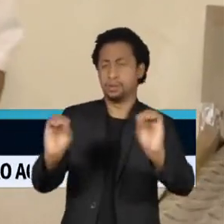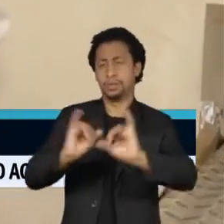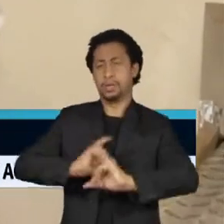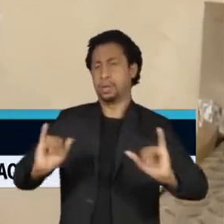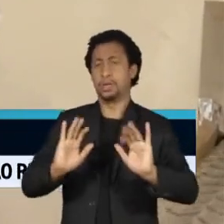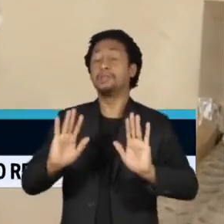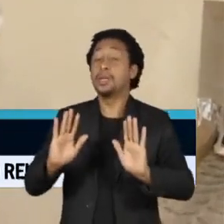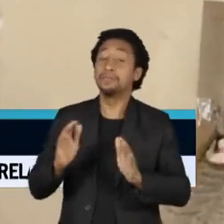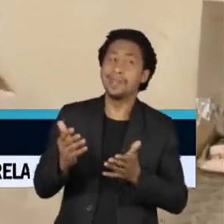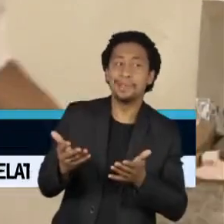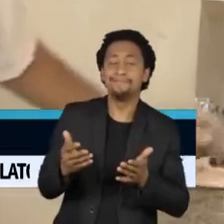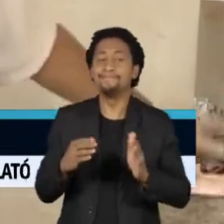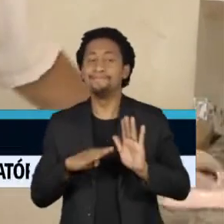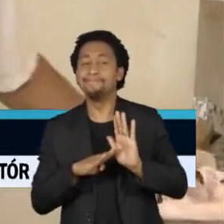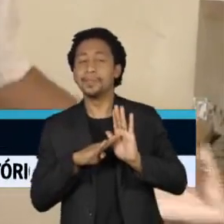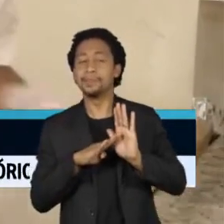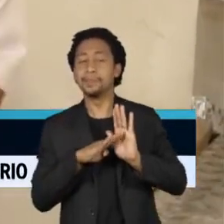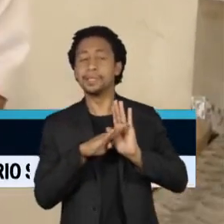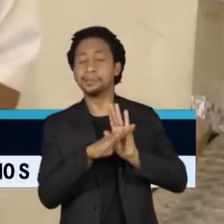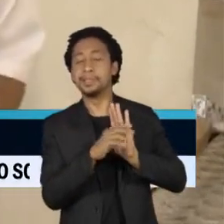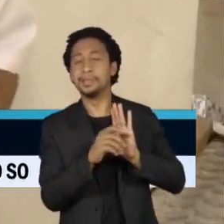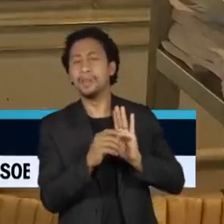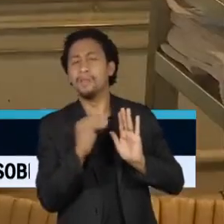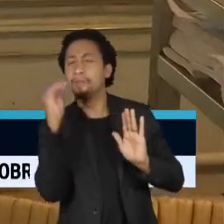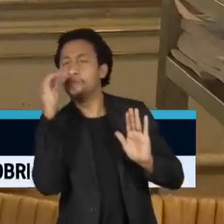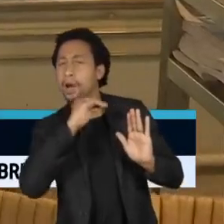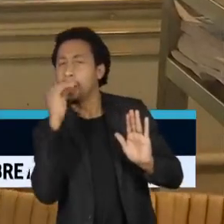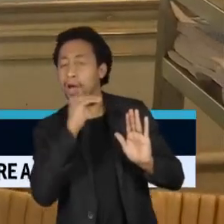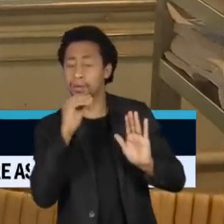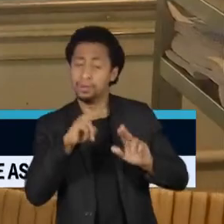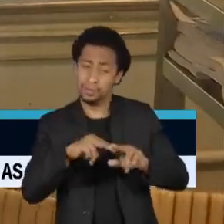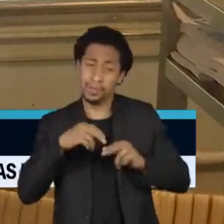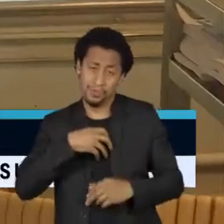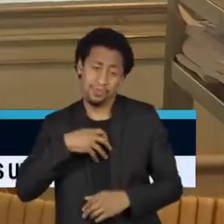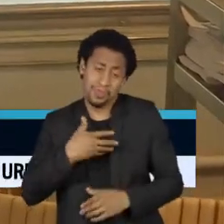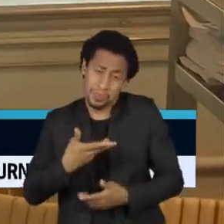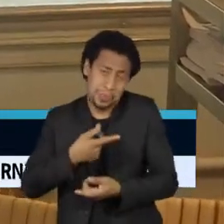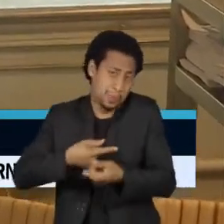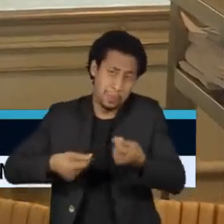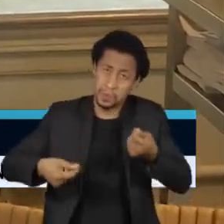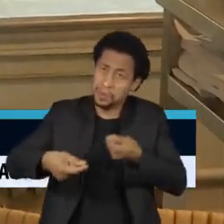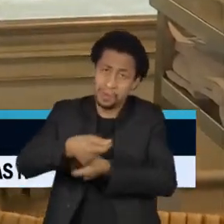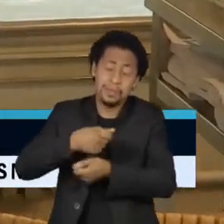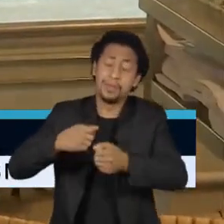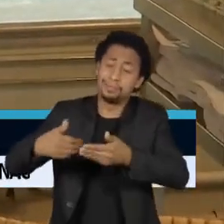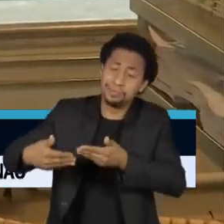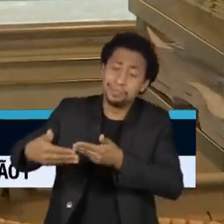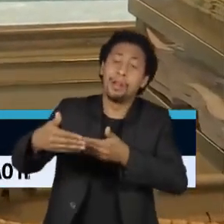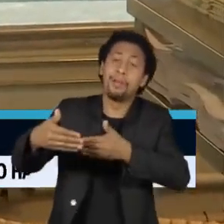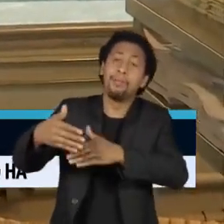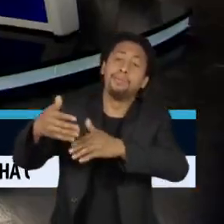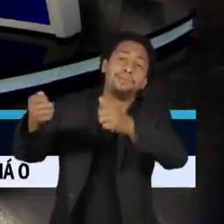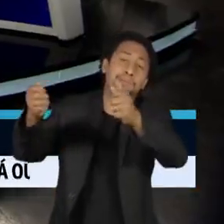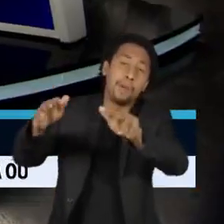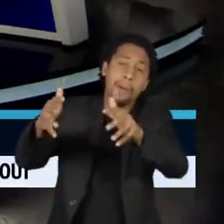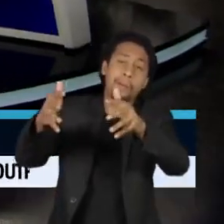crescimento, dadas essas condições econômicas e financeiras que vão se deteriorar naturalmente.